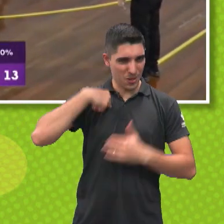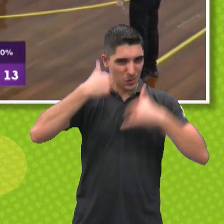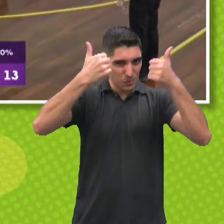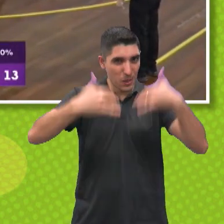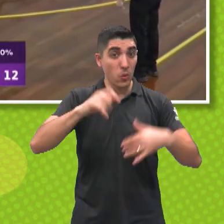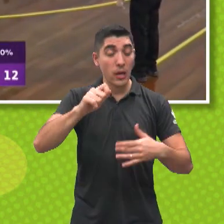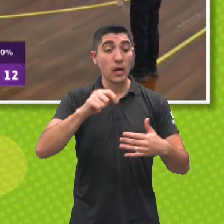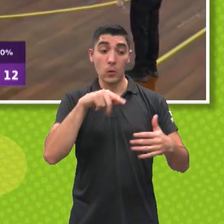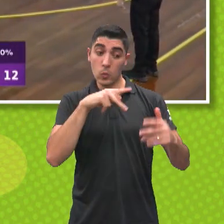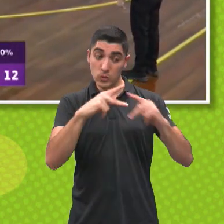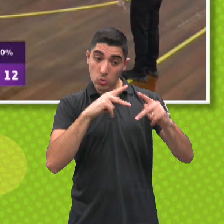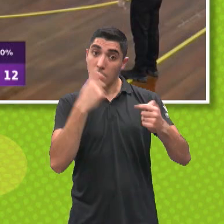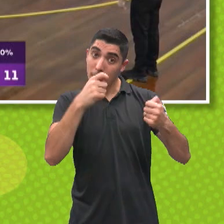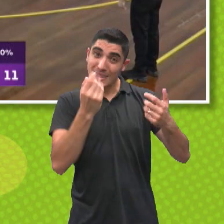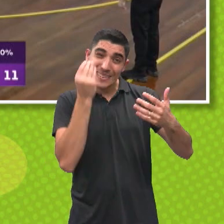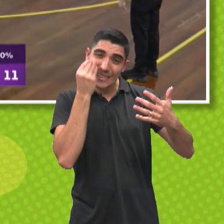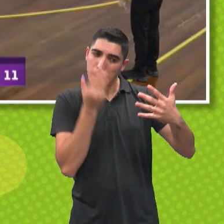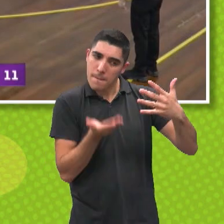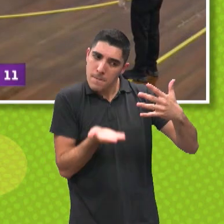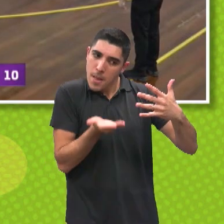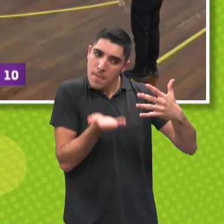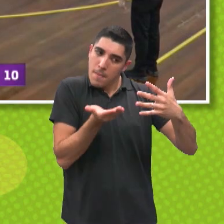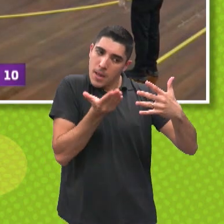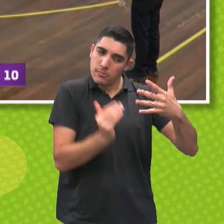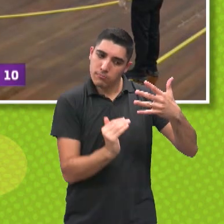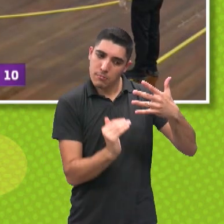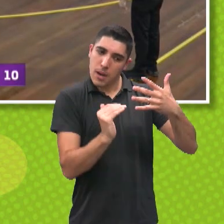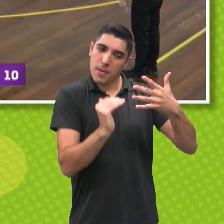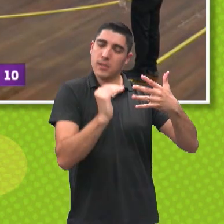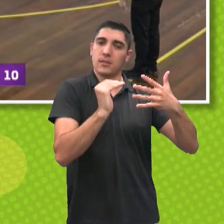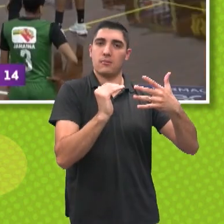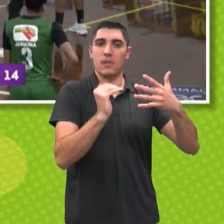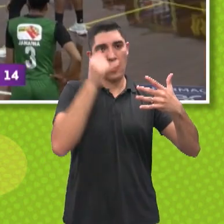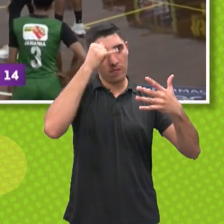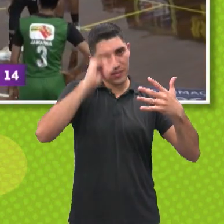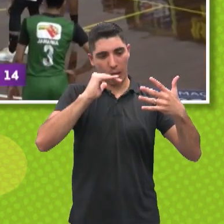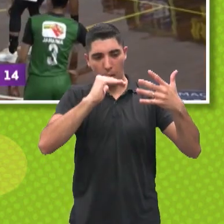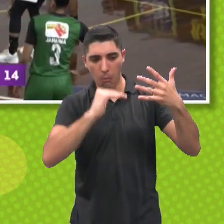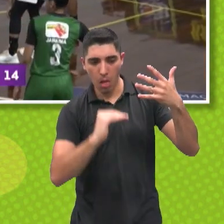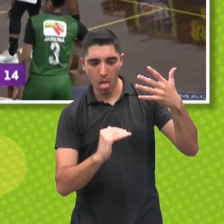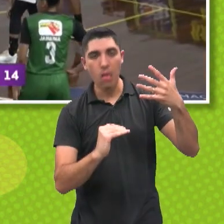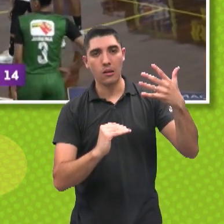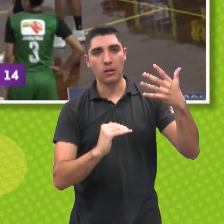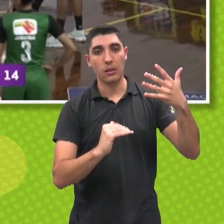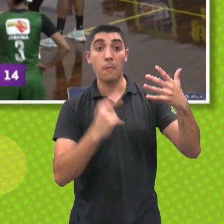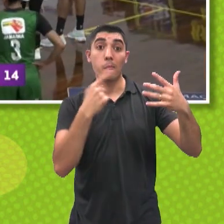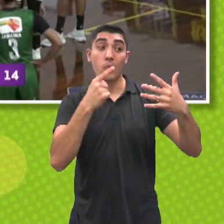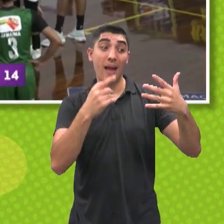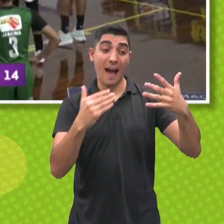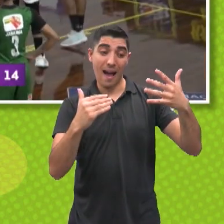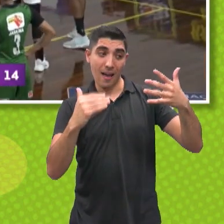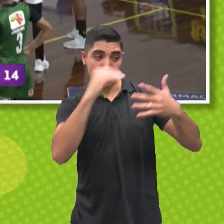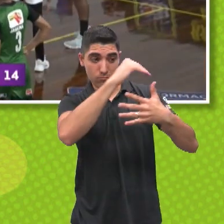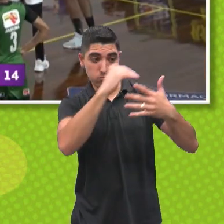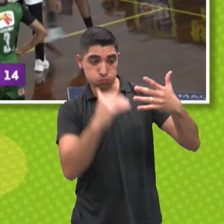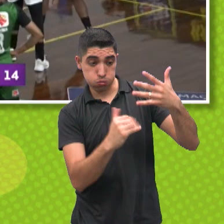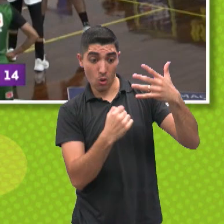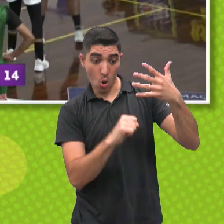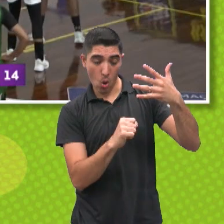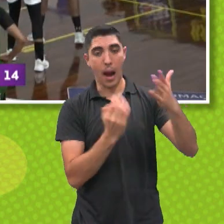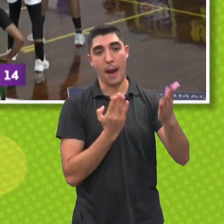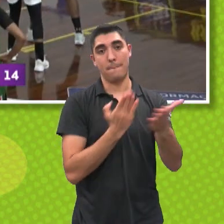vez mais no grupo de classificação ali, no grupo que se classifica para os playoffs, né? Porque aí, mais para baixo fica um